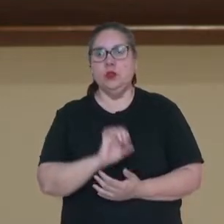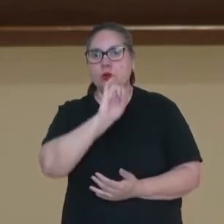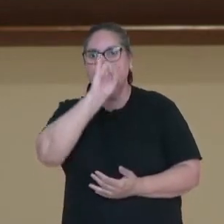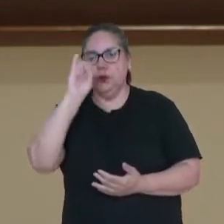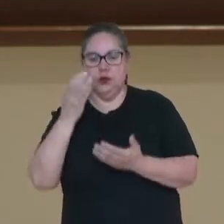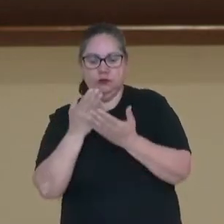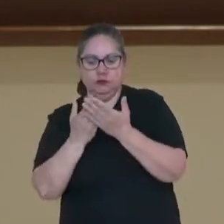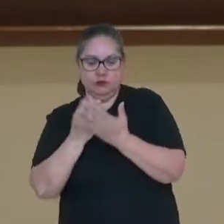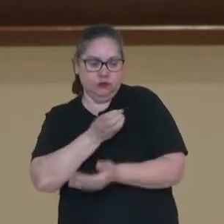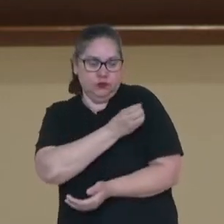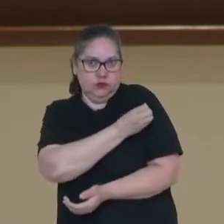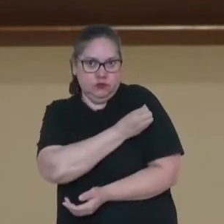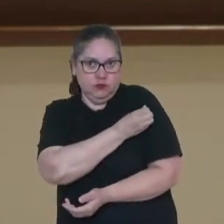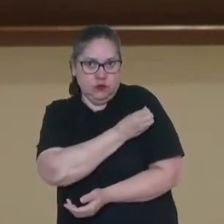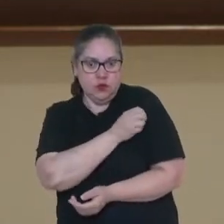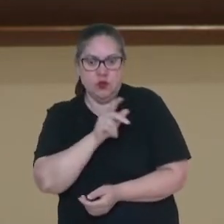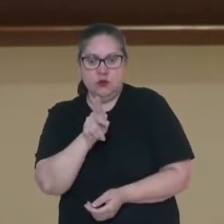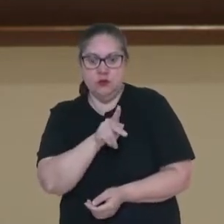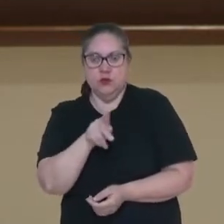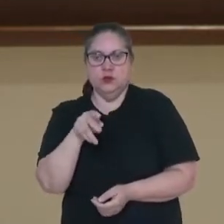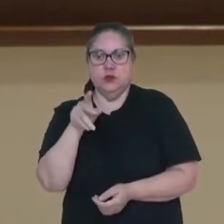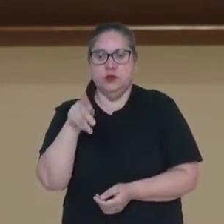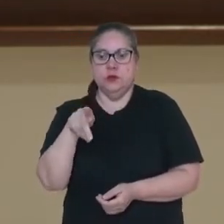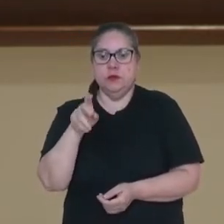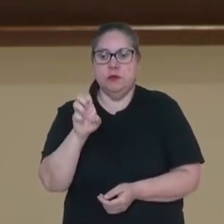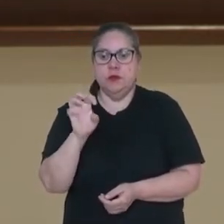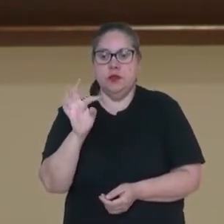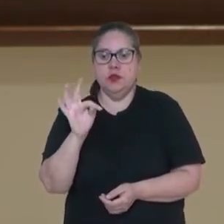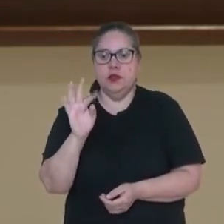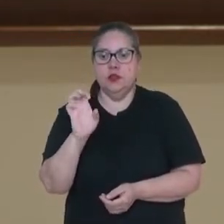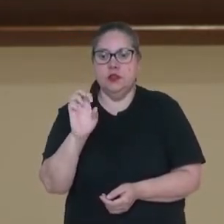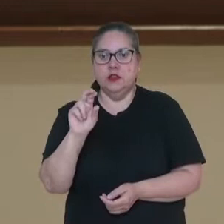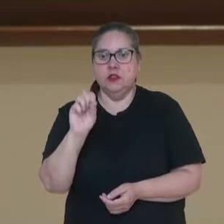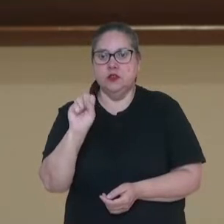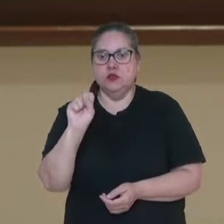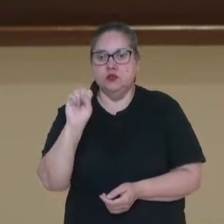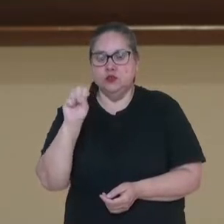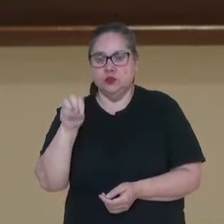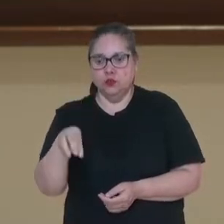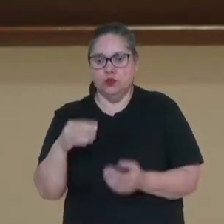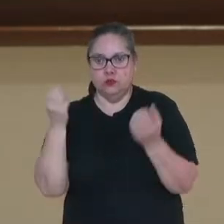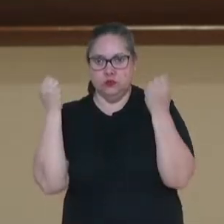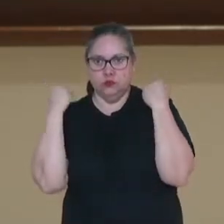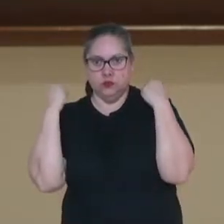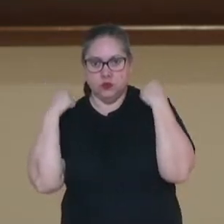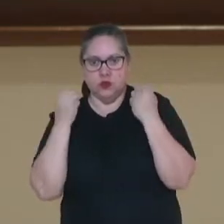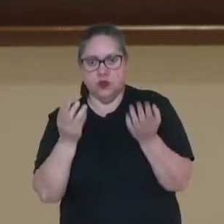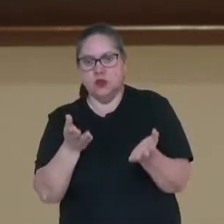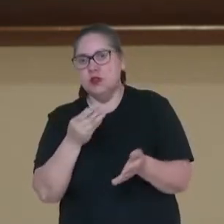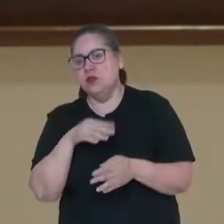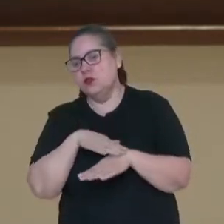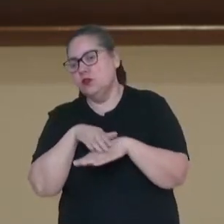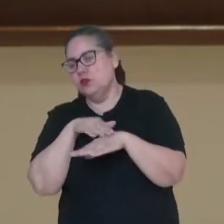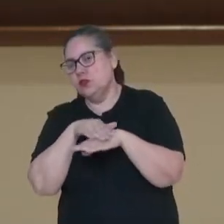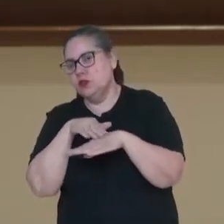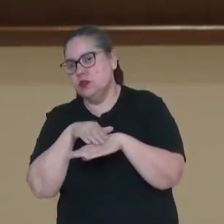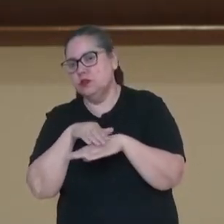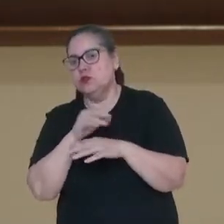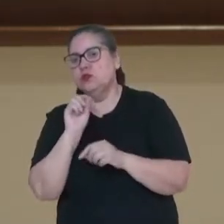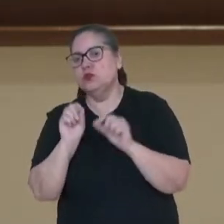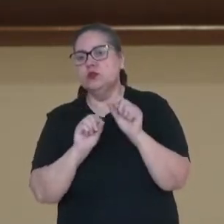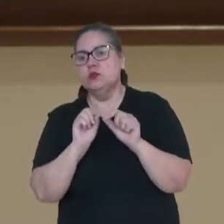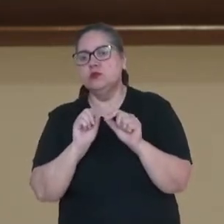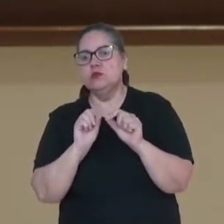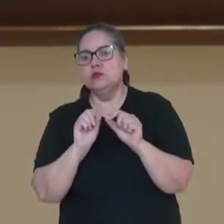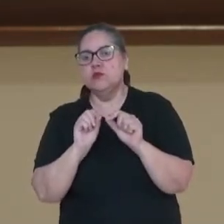Olá, pessoal do sexto ano. Eu sou o professor Peterson, da disciplina de Educação Física, e quero conversar com vocês sobre